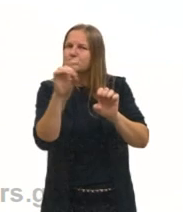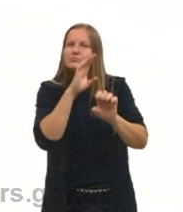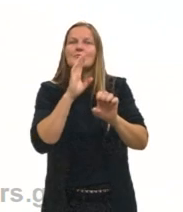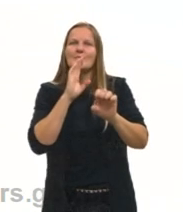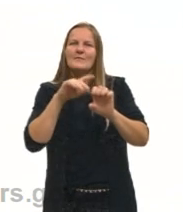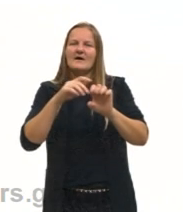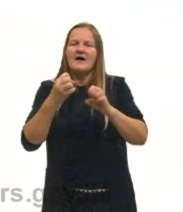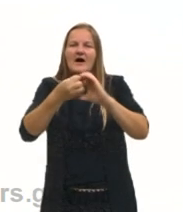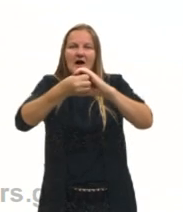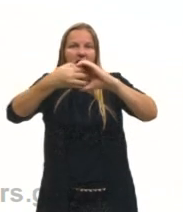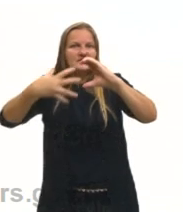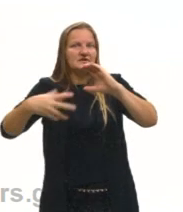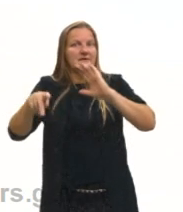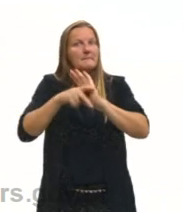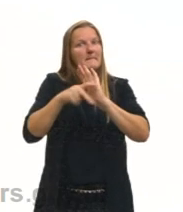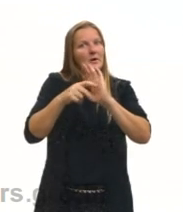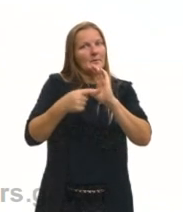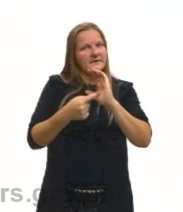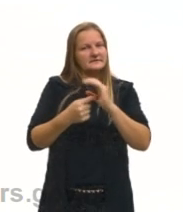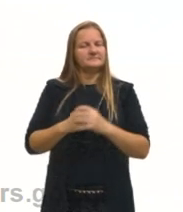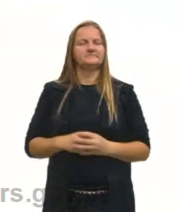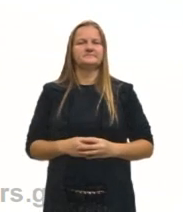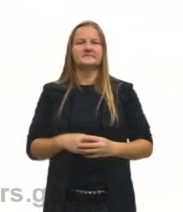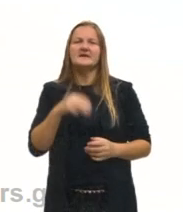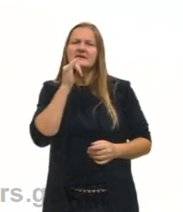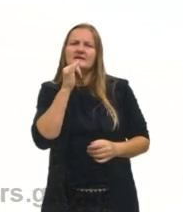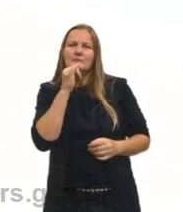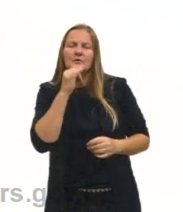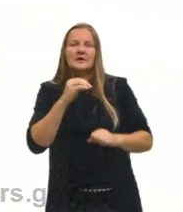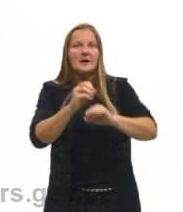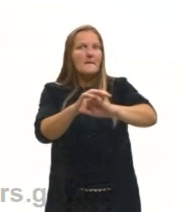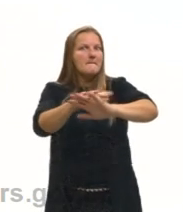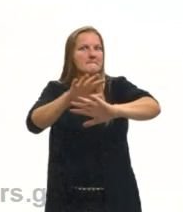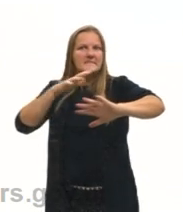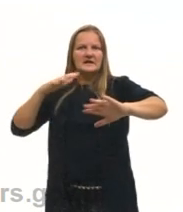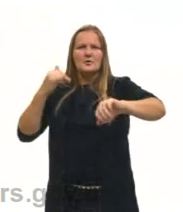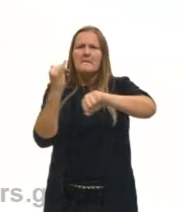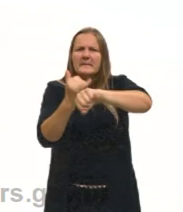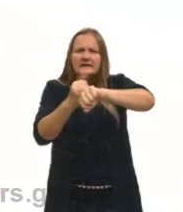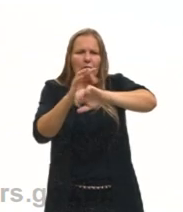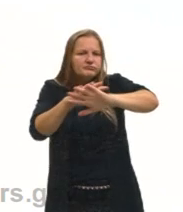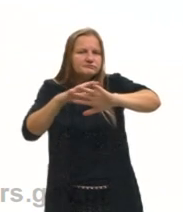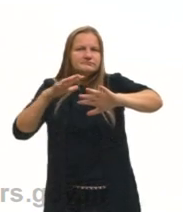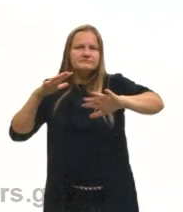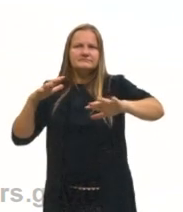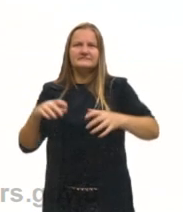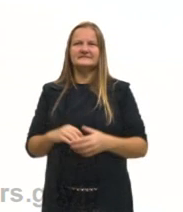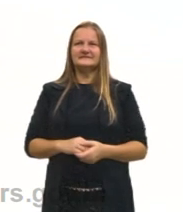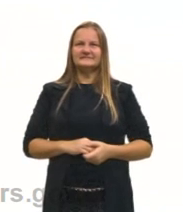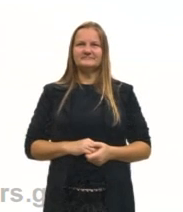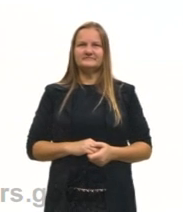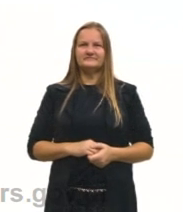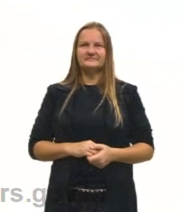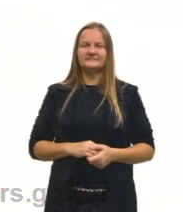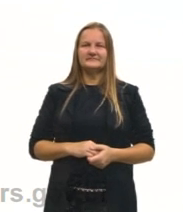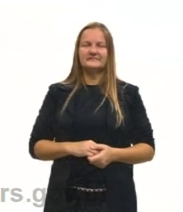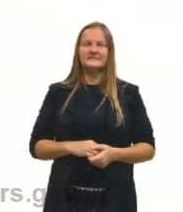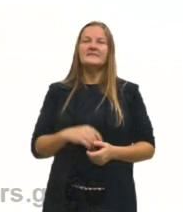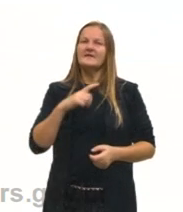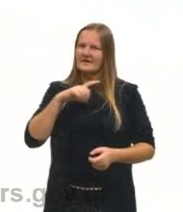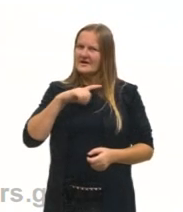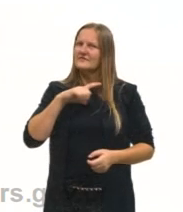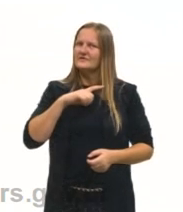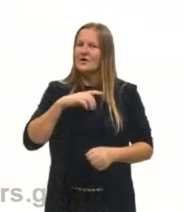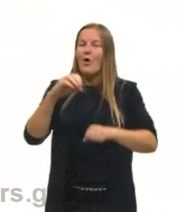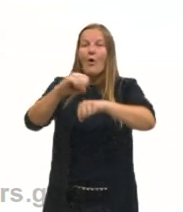algumas características específicas deles como por exemplo ele tem um brilho né Aqui tem um exemplo de um metal bem brilhoso a gente